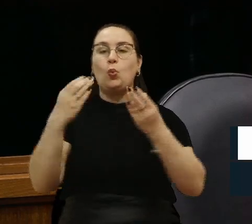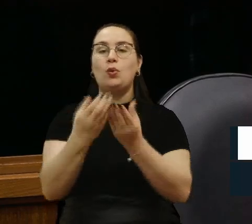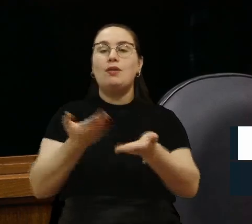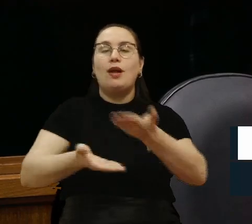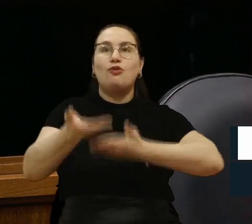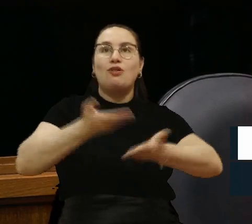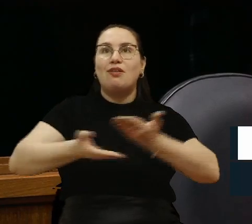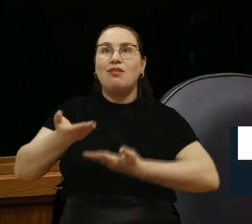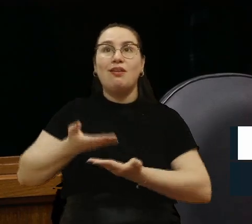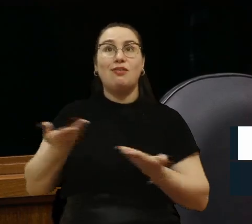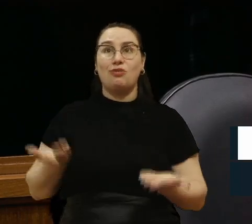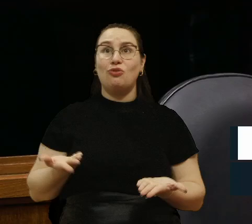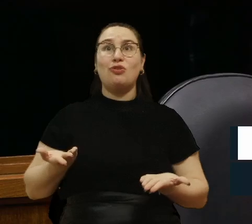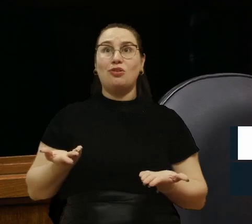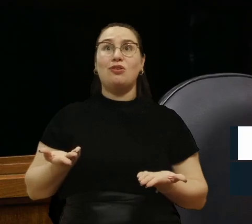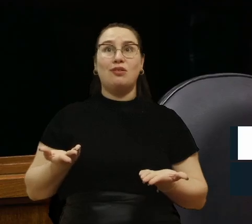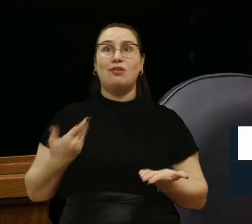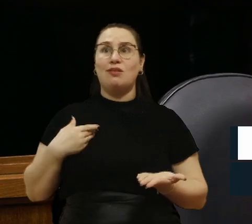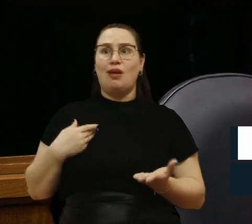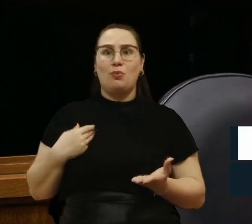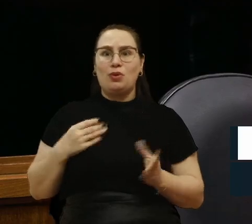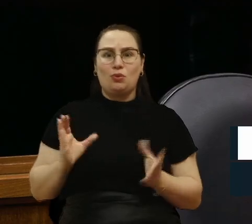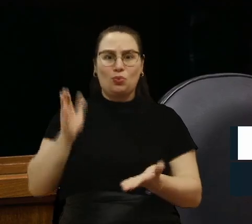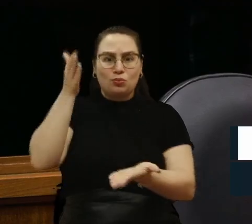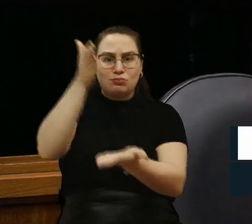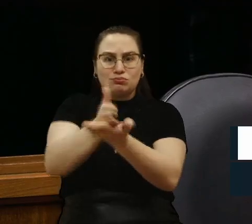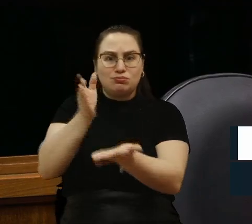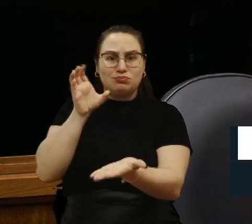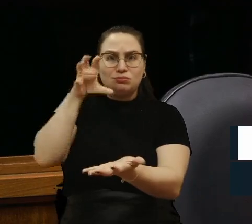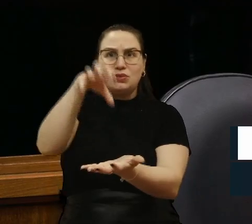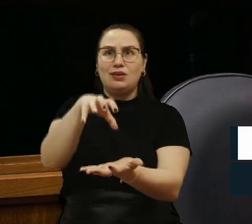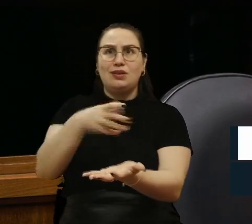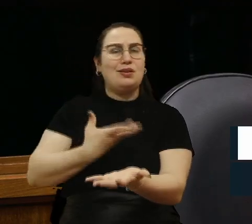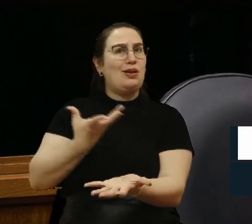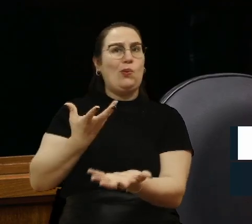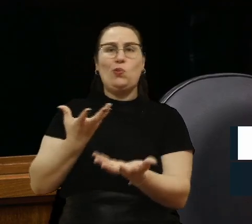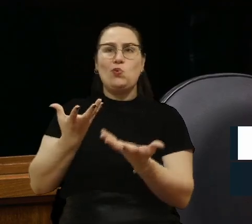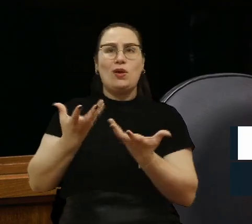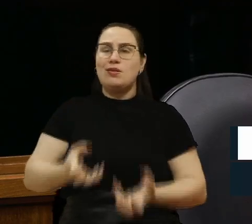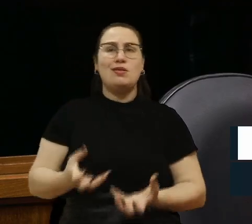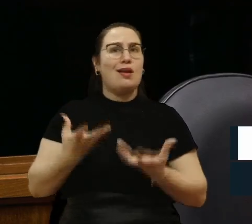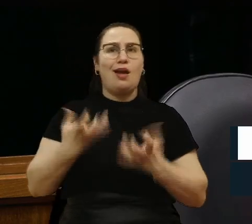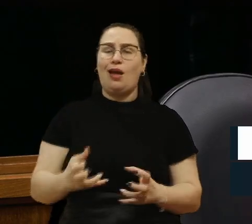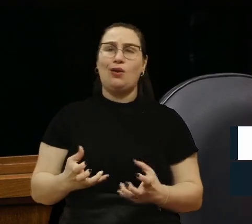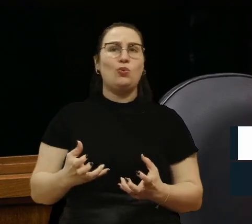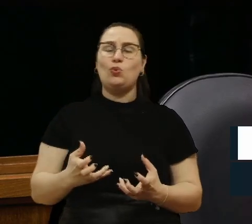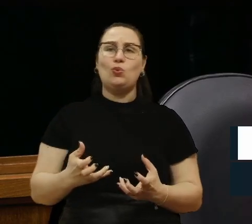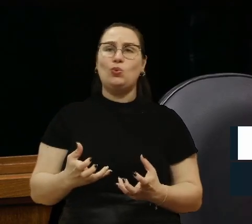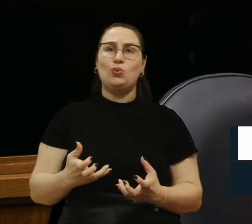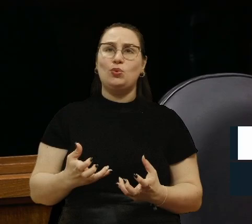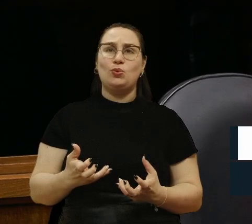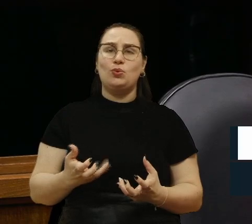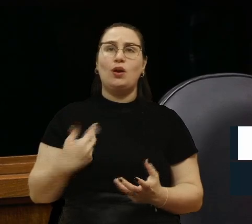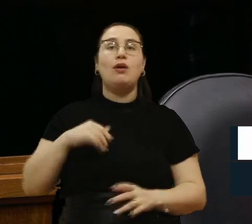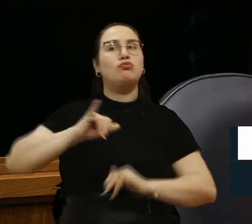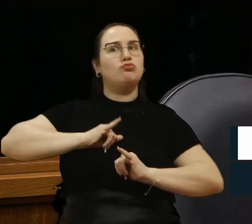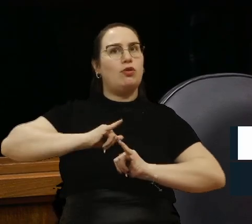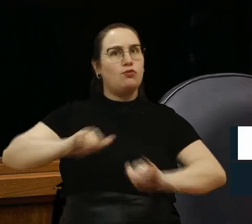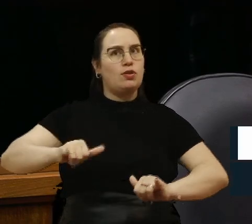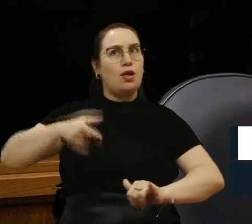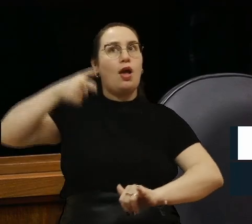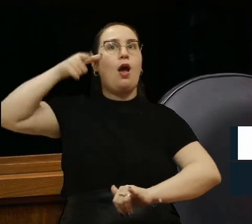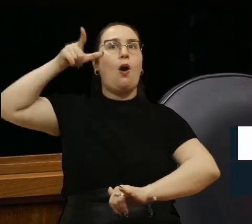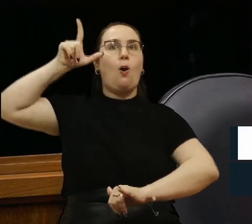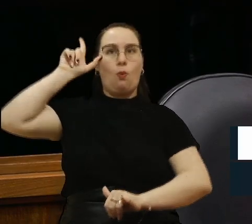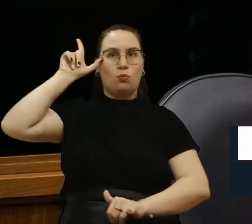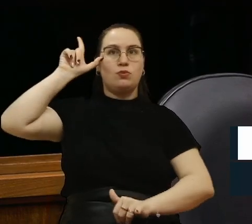atendimentos para poder colocar todas as equipes ali. Nós não somos a favor disso. Eu já avisei ontem,